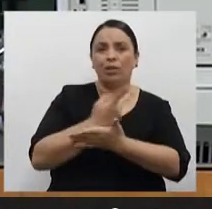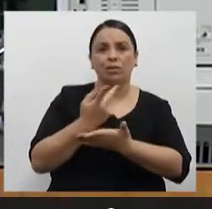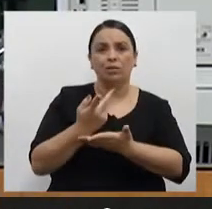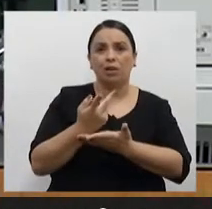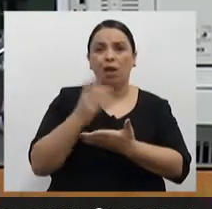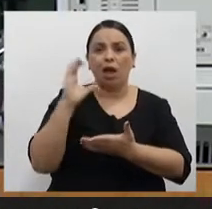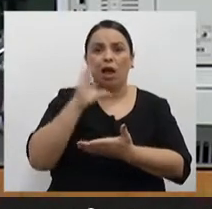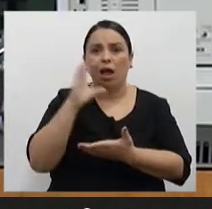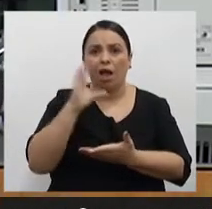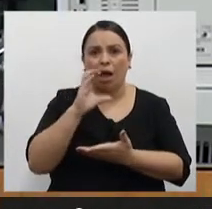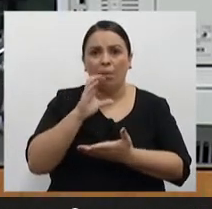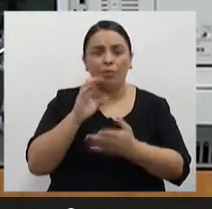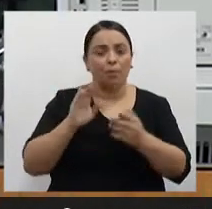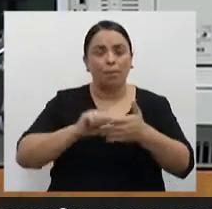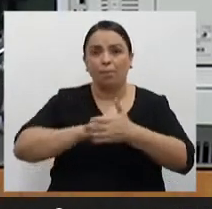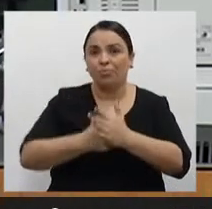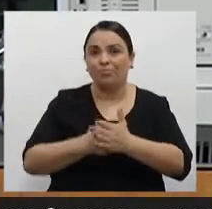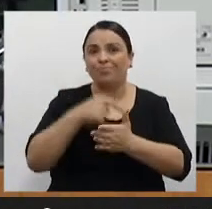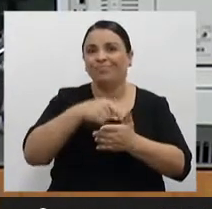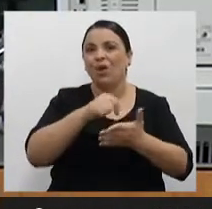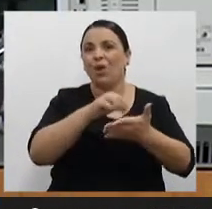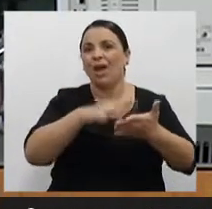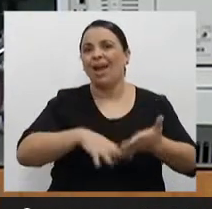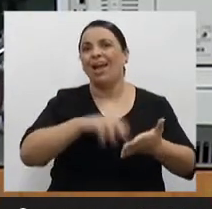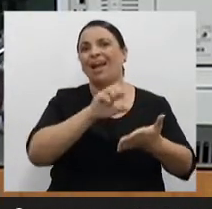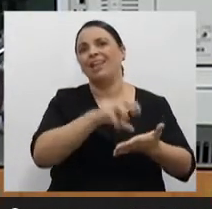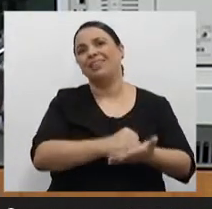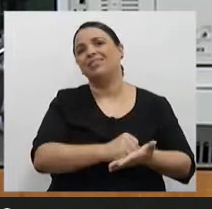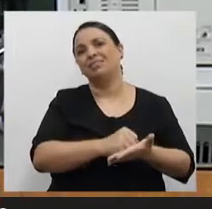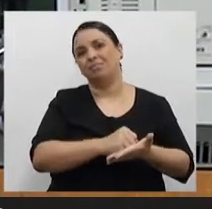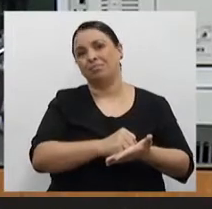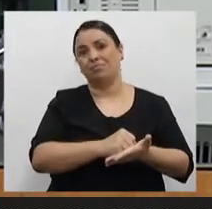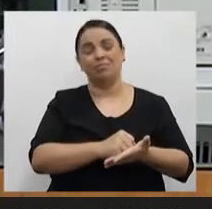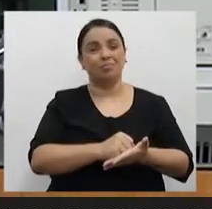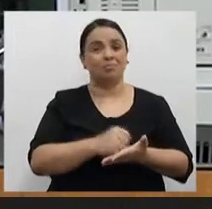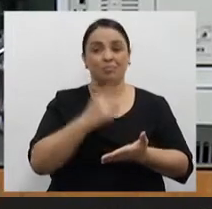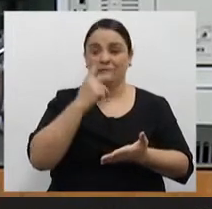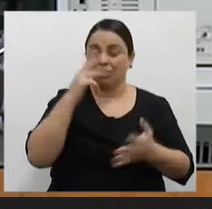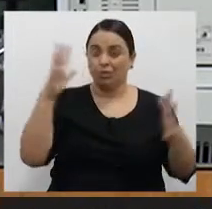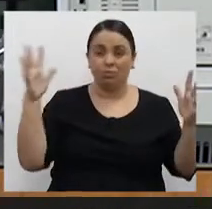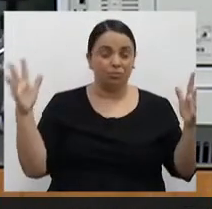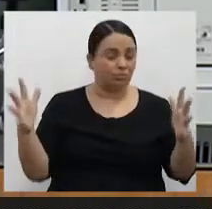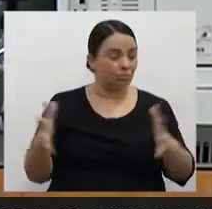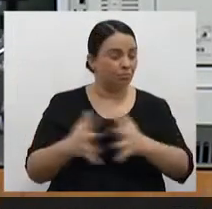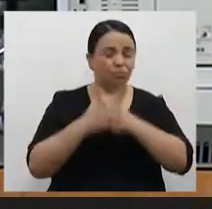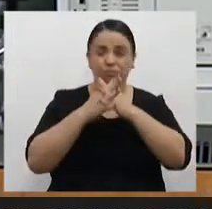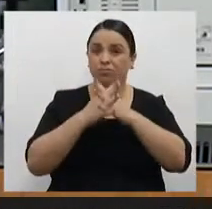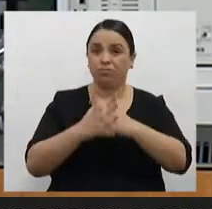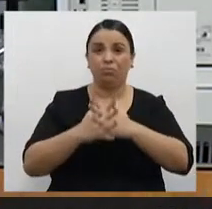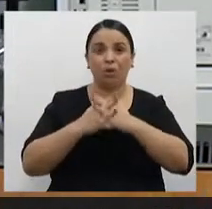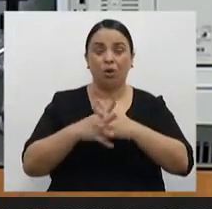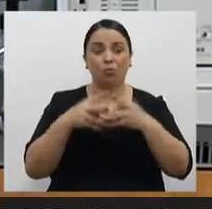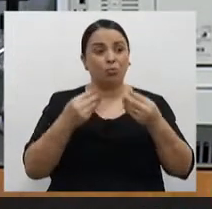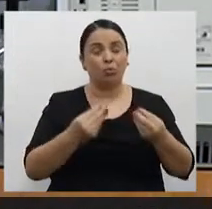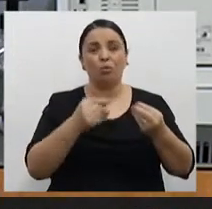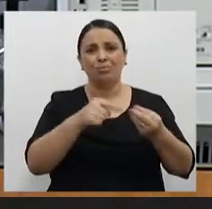encerrou esse cadastramento. Uma confusão generalizada, ninguém entende. A própria Secretaria de Saúde de